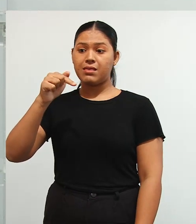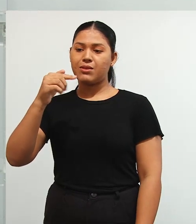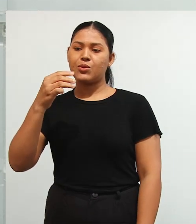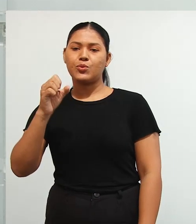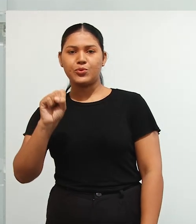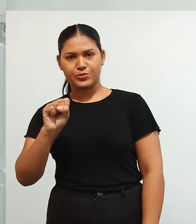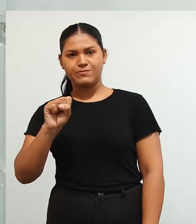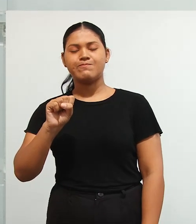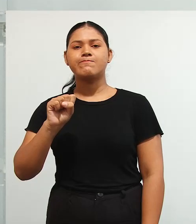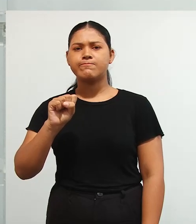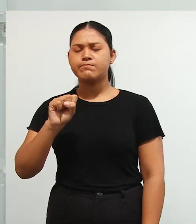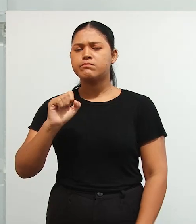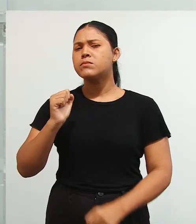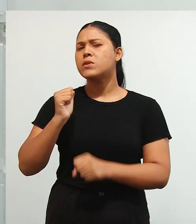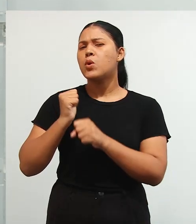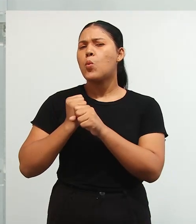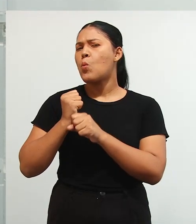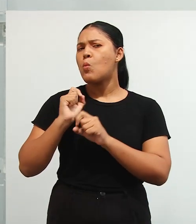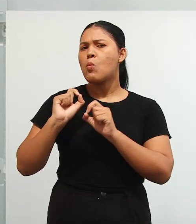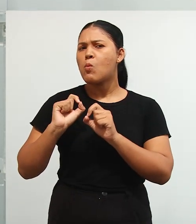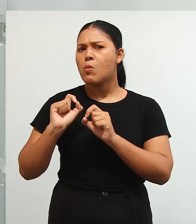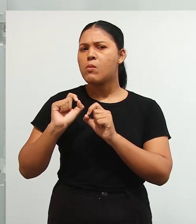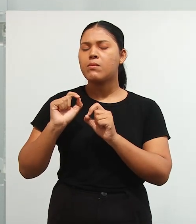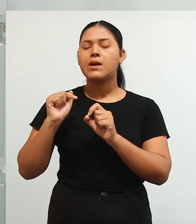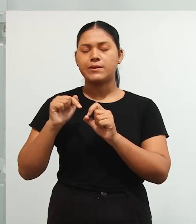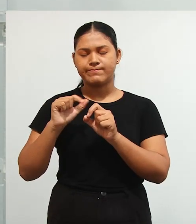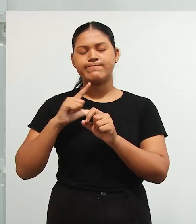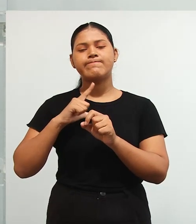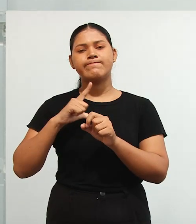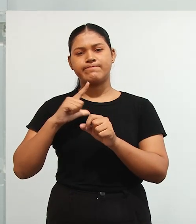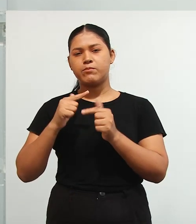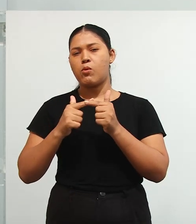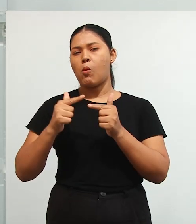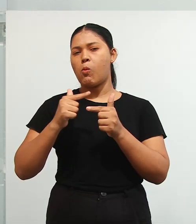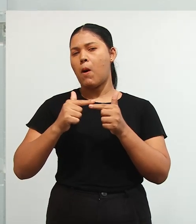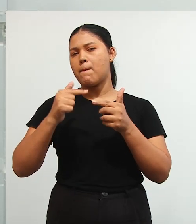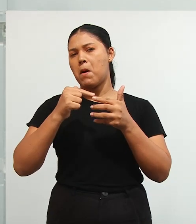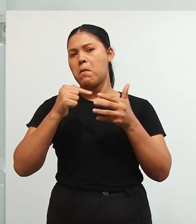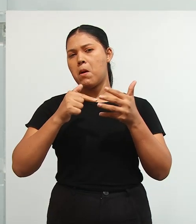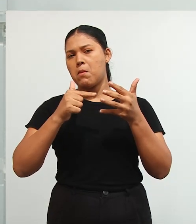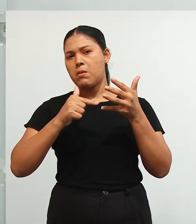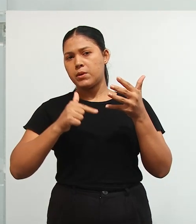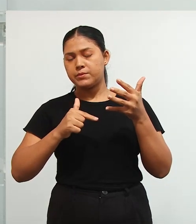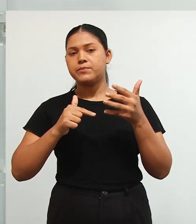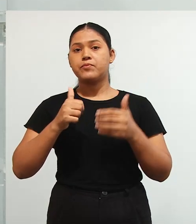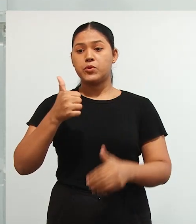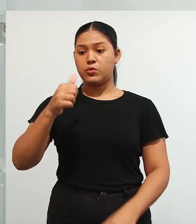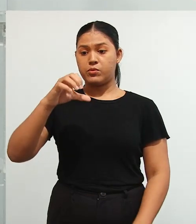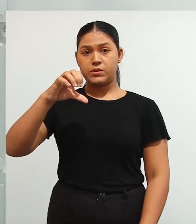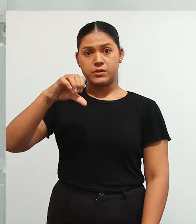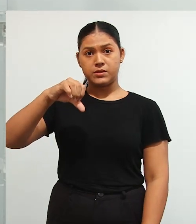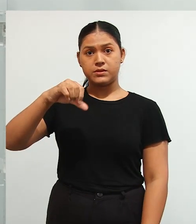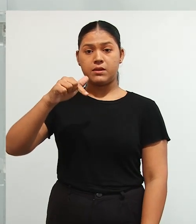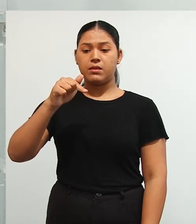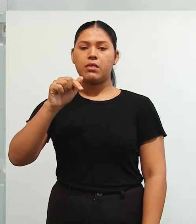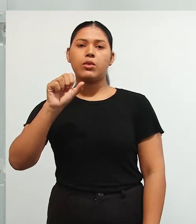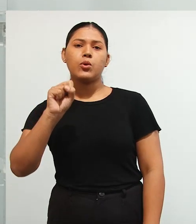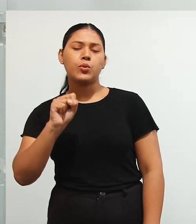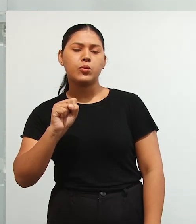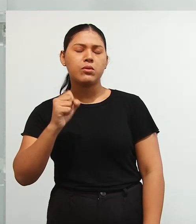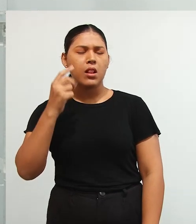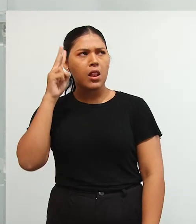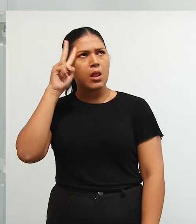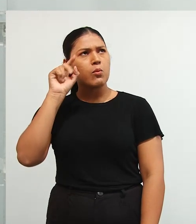1978. E veja, esse ano parece um ano emblemático, porque quando a gente fala em 78, talvez a primeira imagem que nos